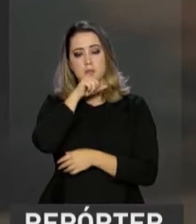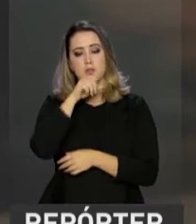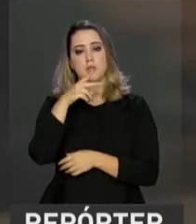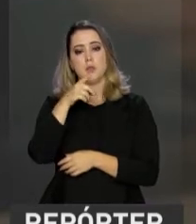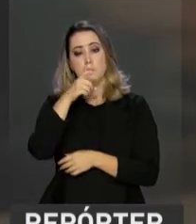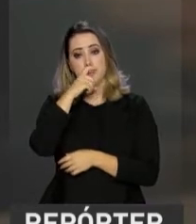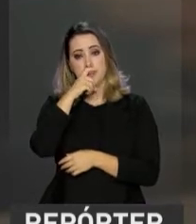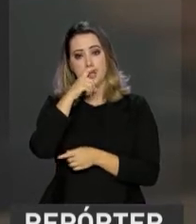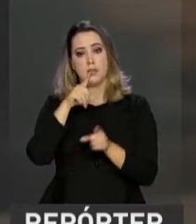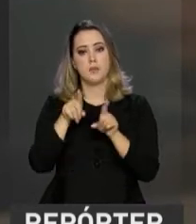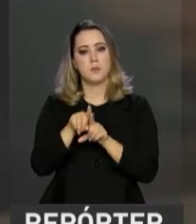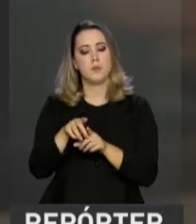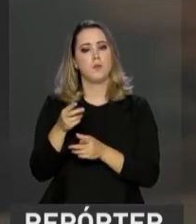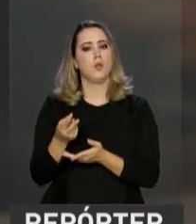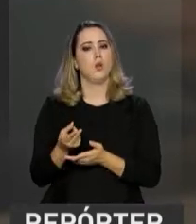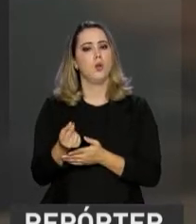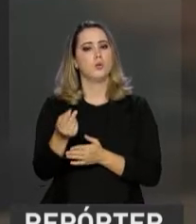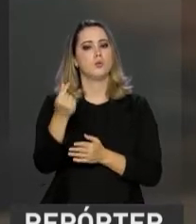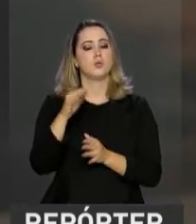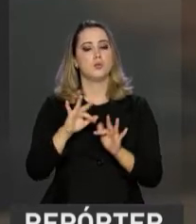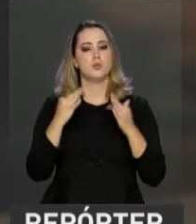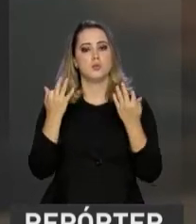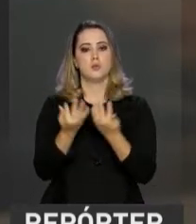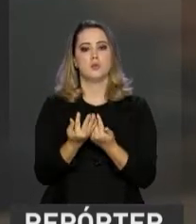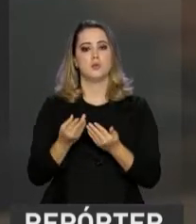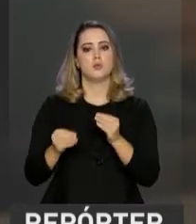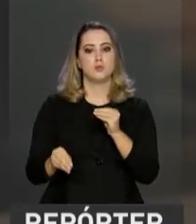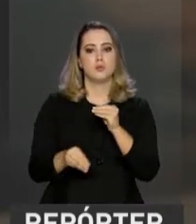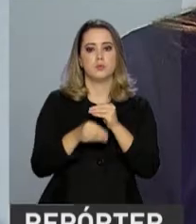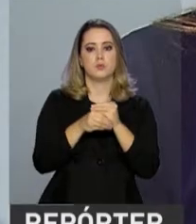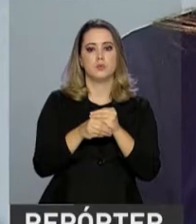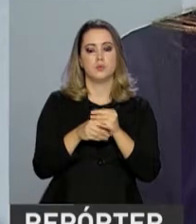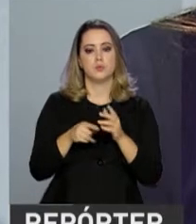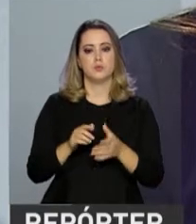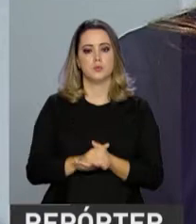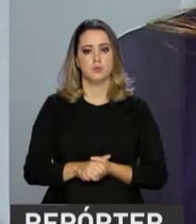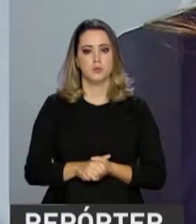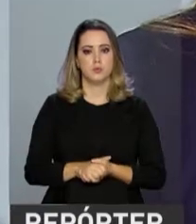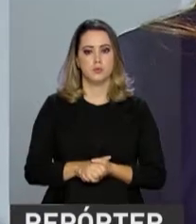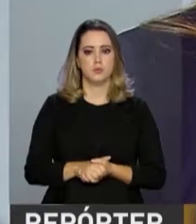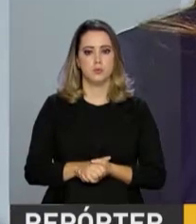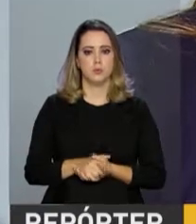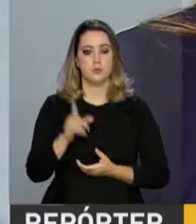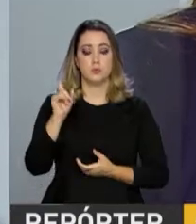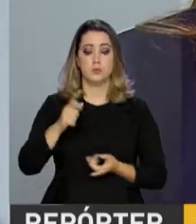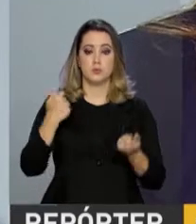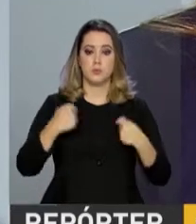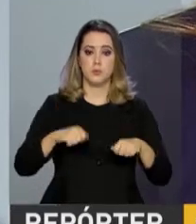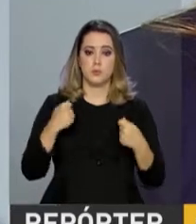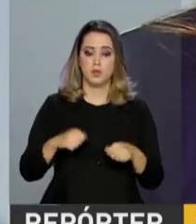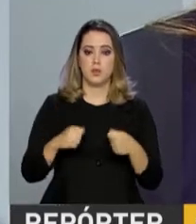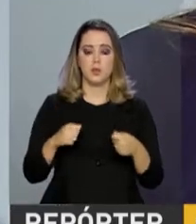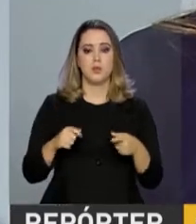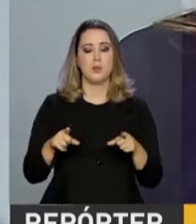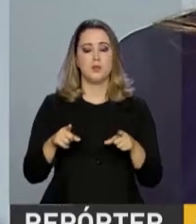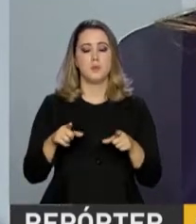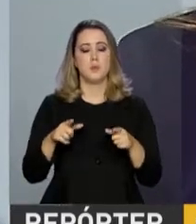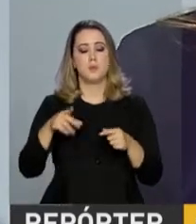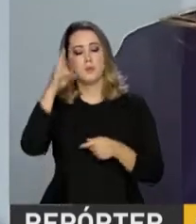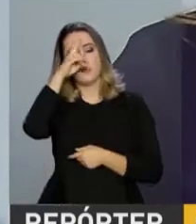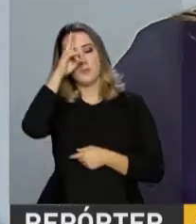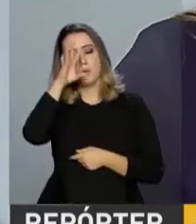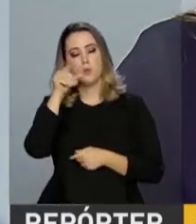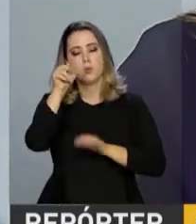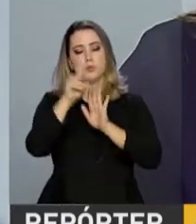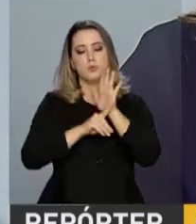o salário família e o adicional de insalubridade. É preciso lembrar que todos os direitos básicos do trabalhador no Brasil